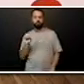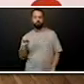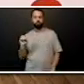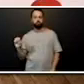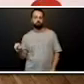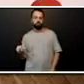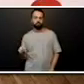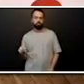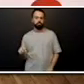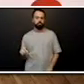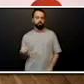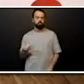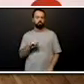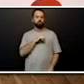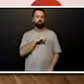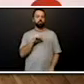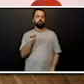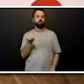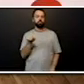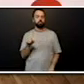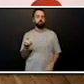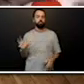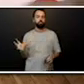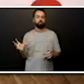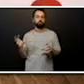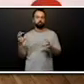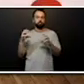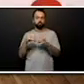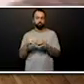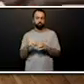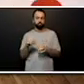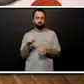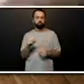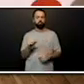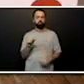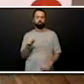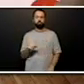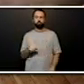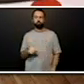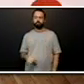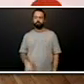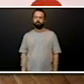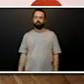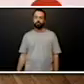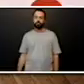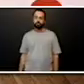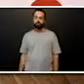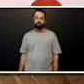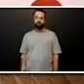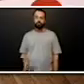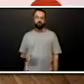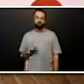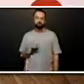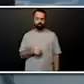juntos, na ordem. Lembrem, cada